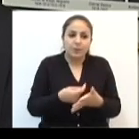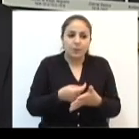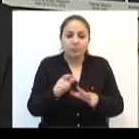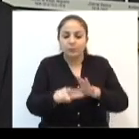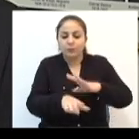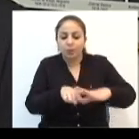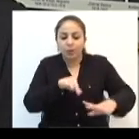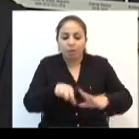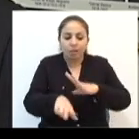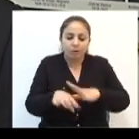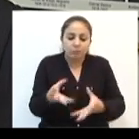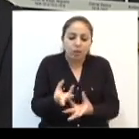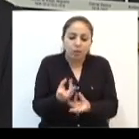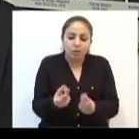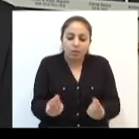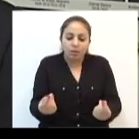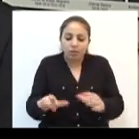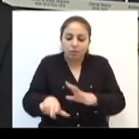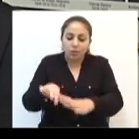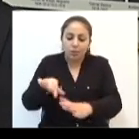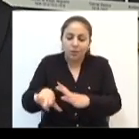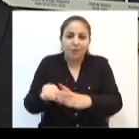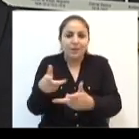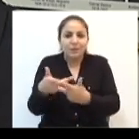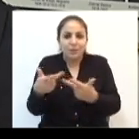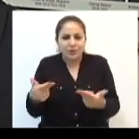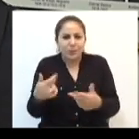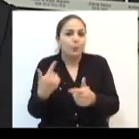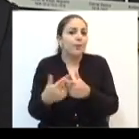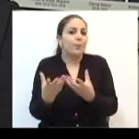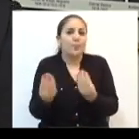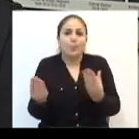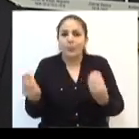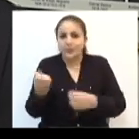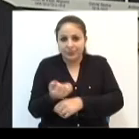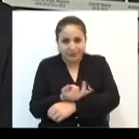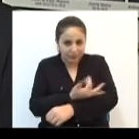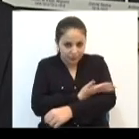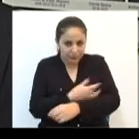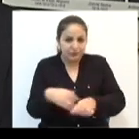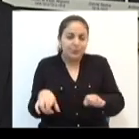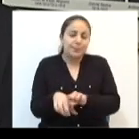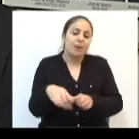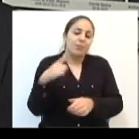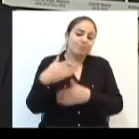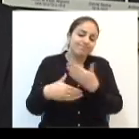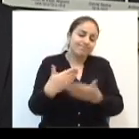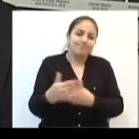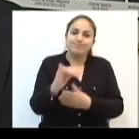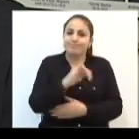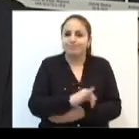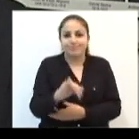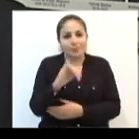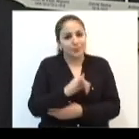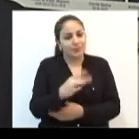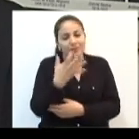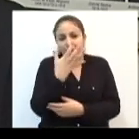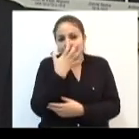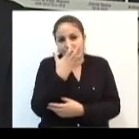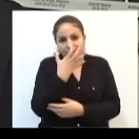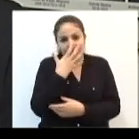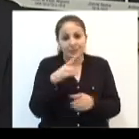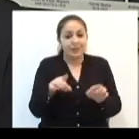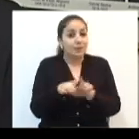algumas coisas, porque são muitas emoções e é um processo fantástico, tá? O fato